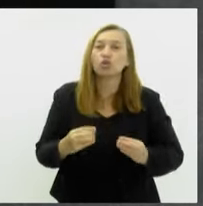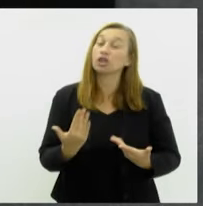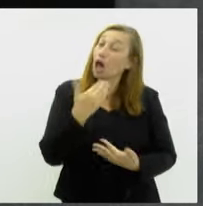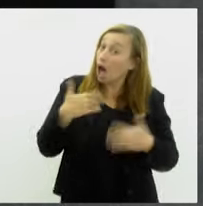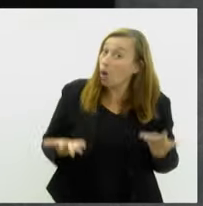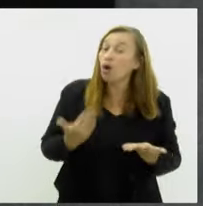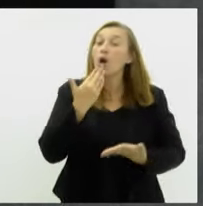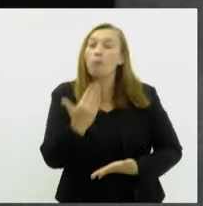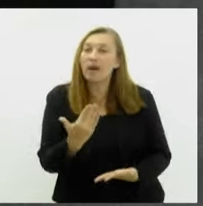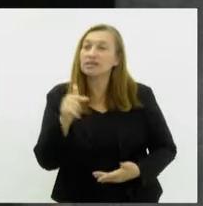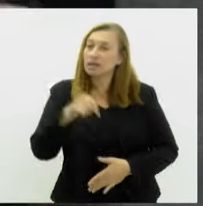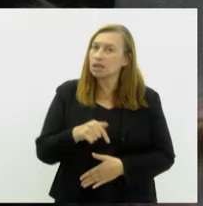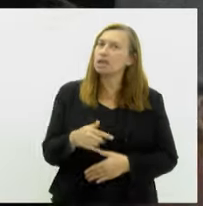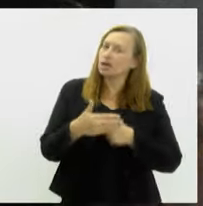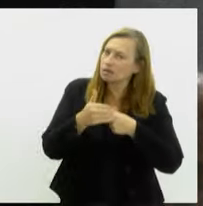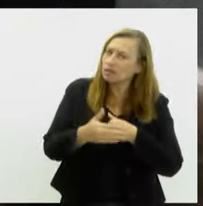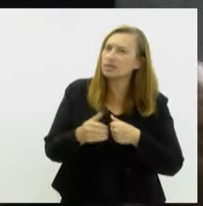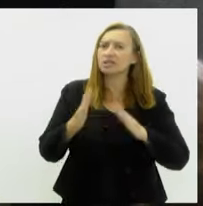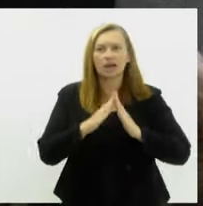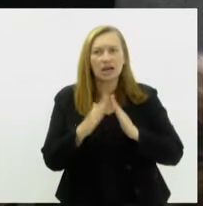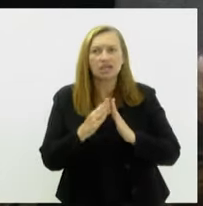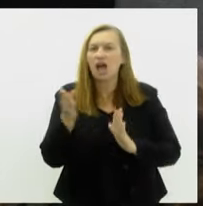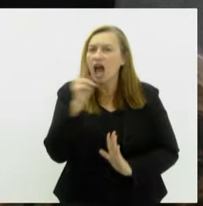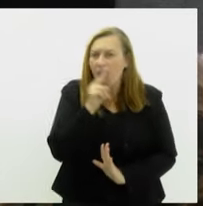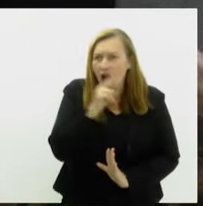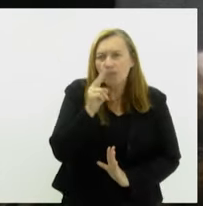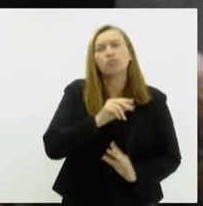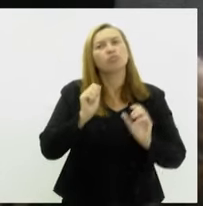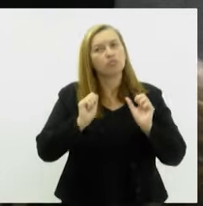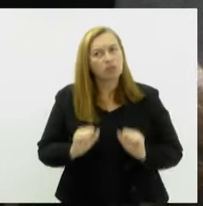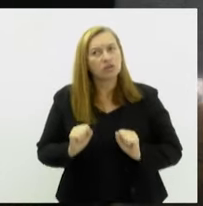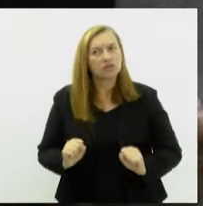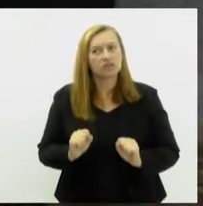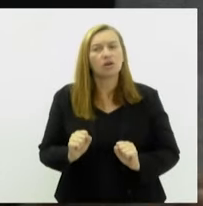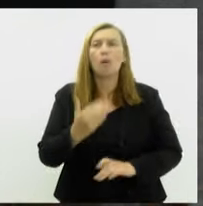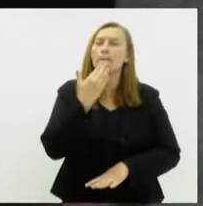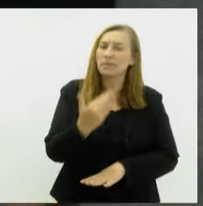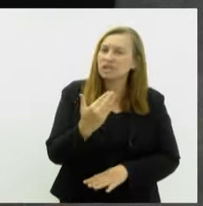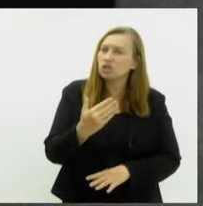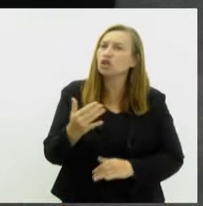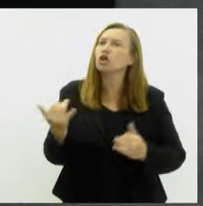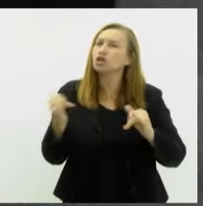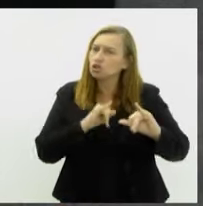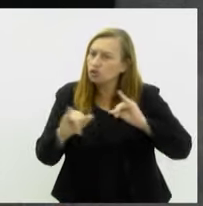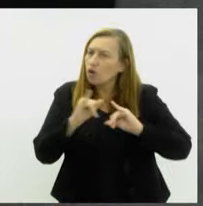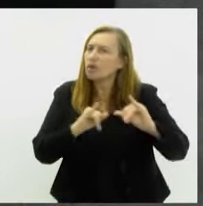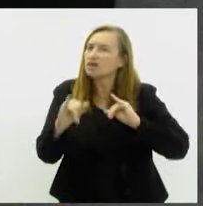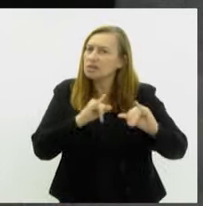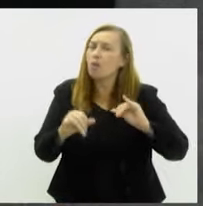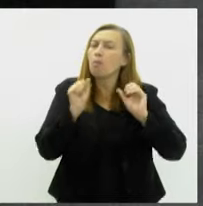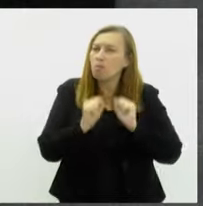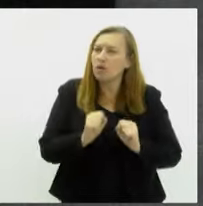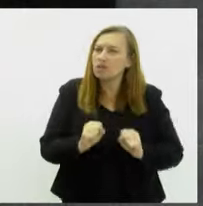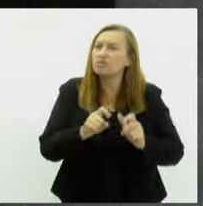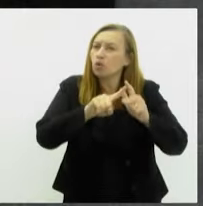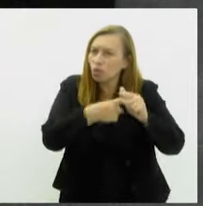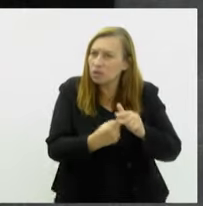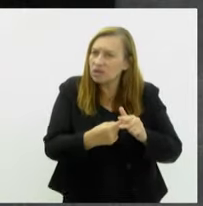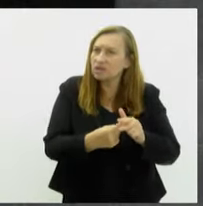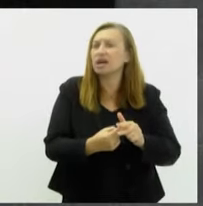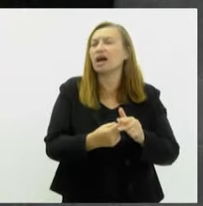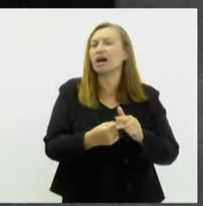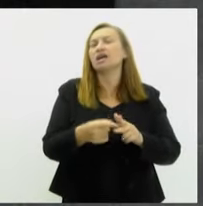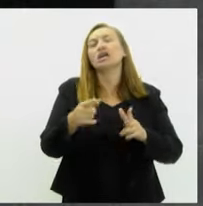aqui encarecidamente a esta casa para que dê saída o mais rápido possível ao nosso pedido de informação para que possamos reparar a